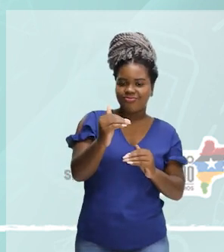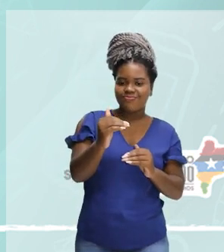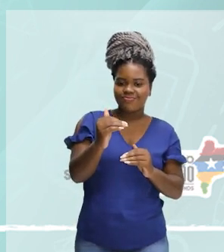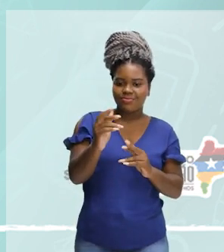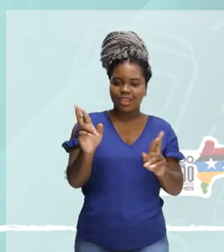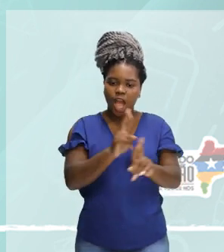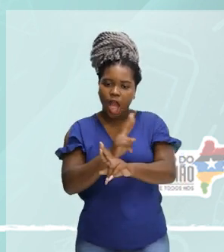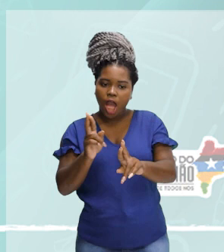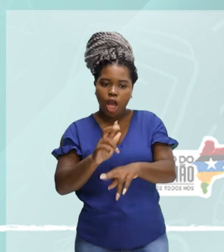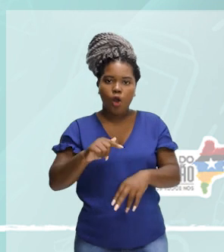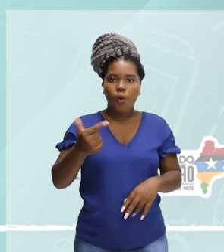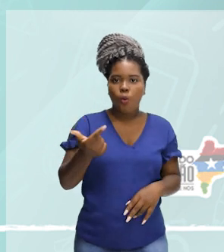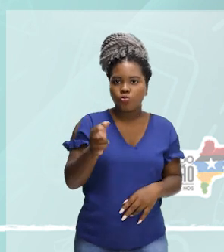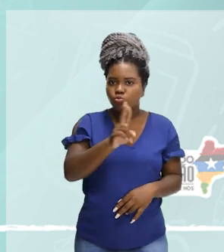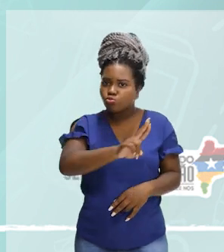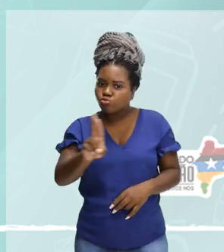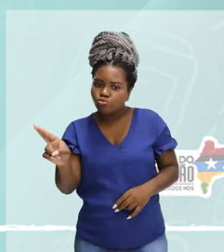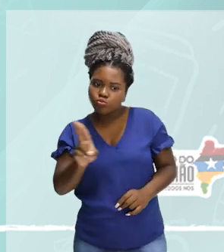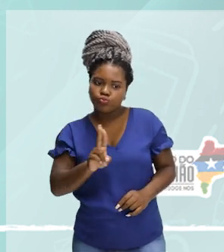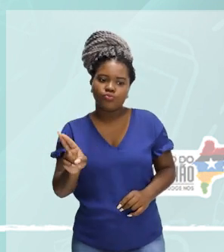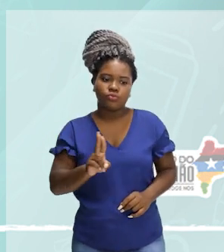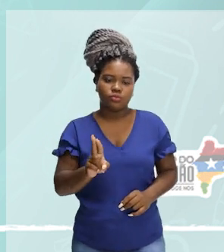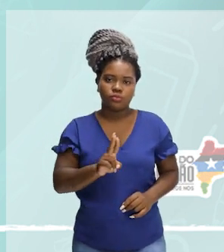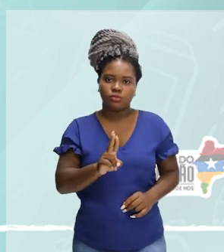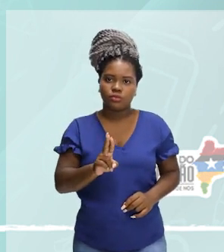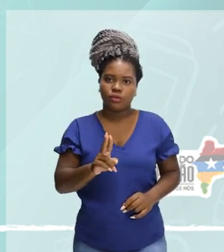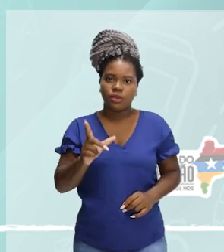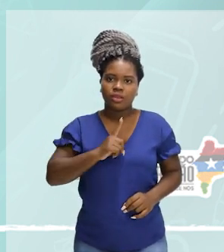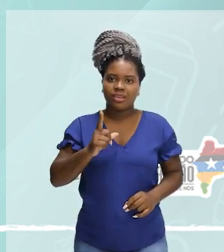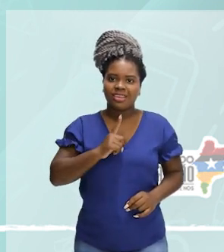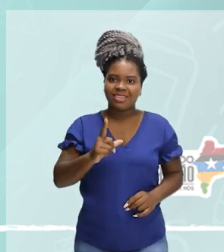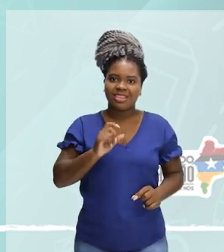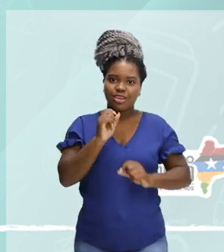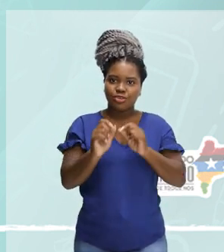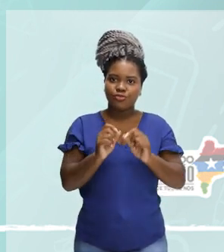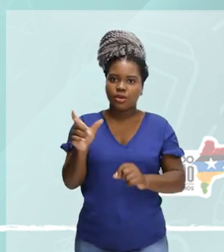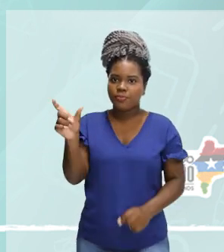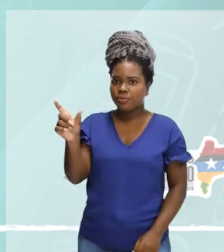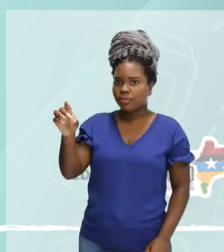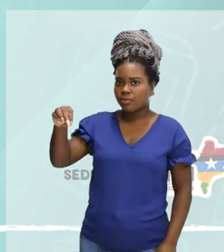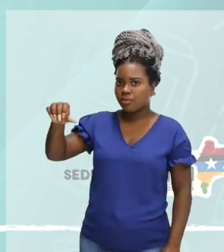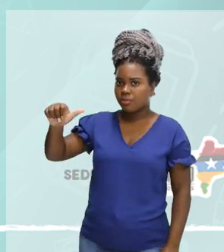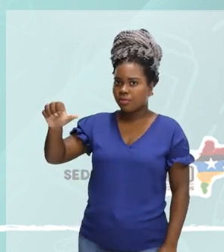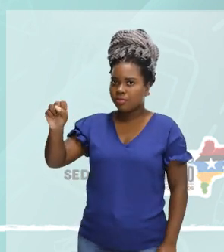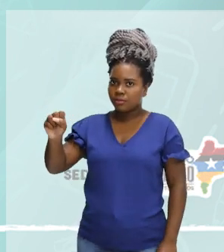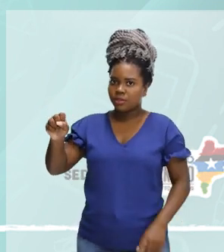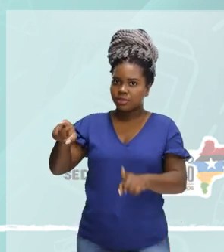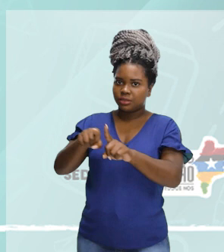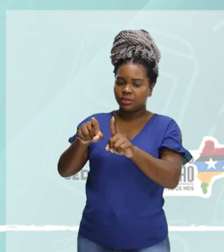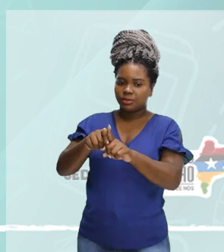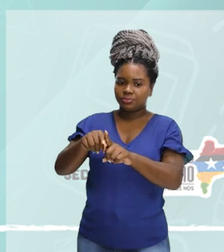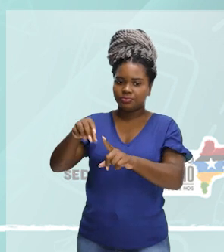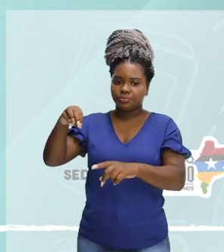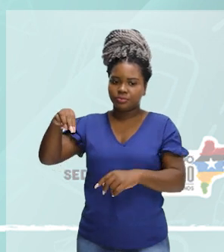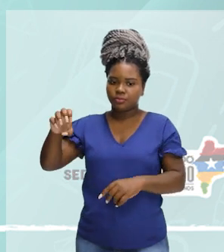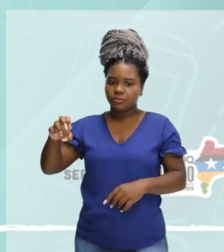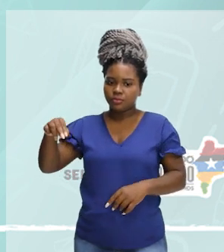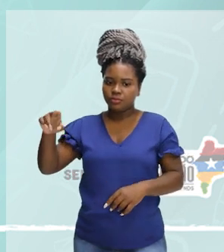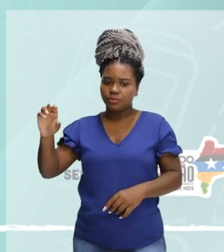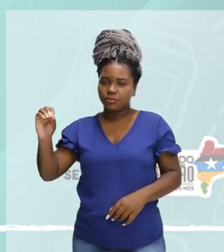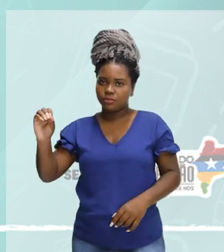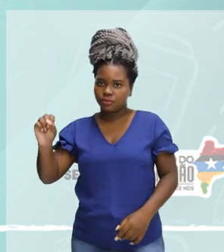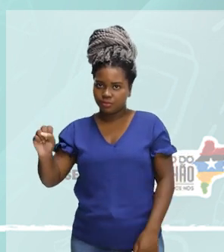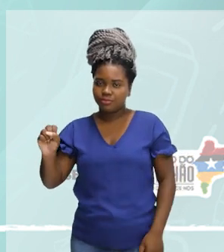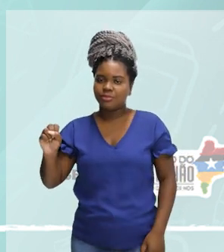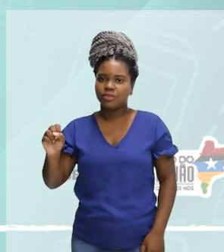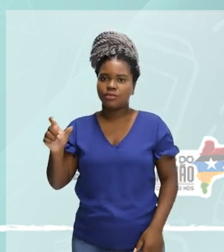as partículas mais ou menos, precedidas pelos artigos el, la, los e las. Voltando